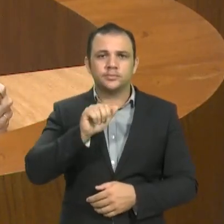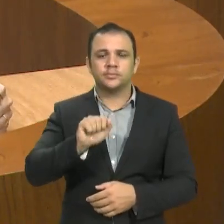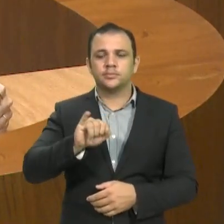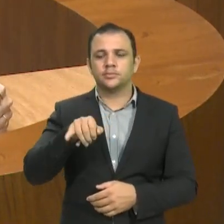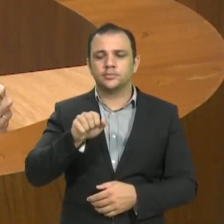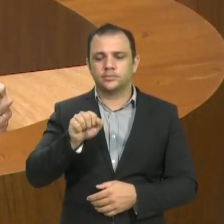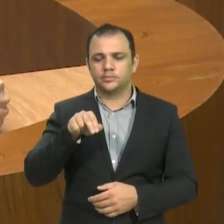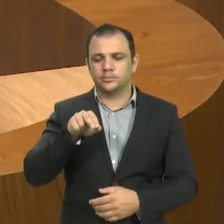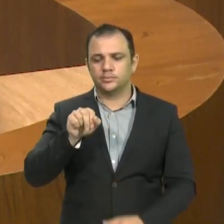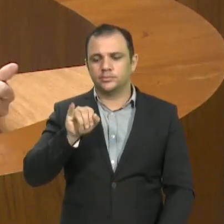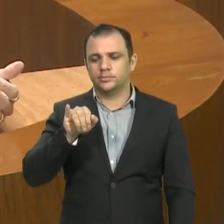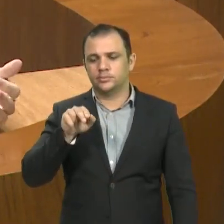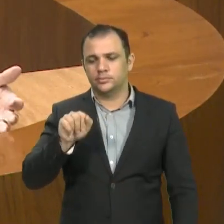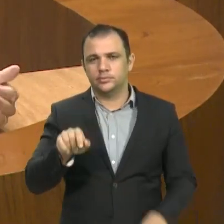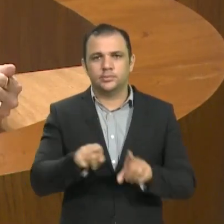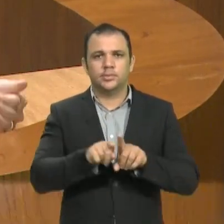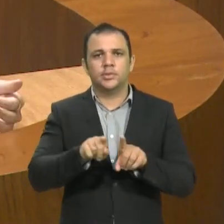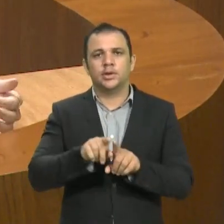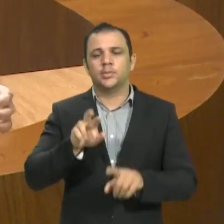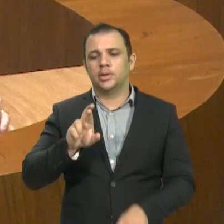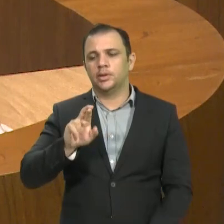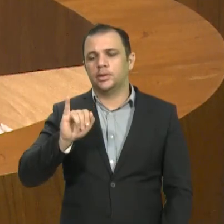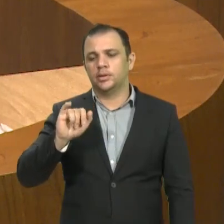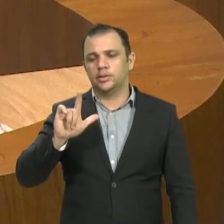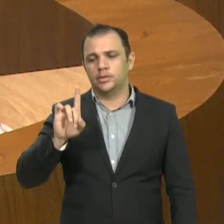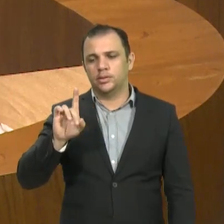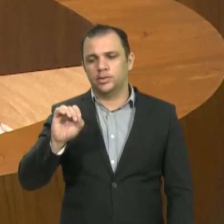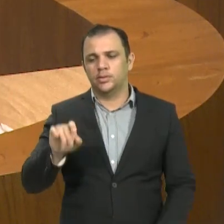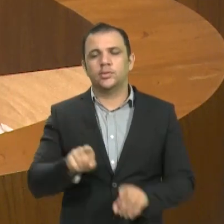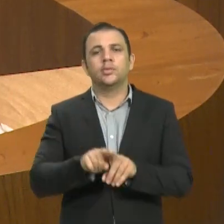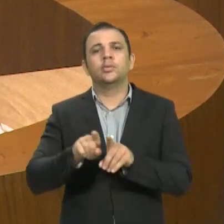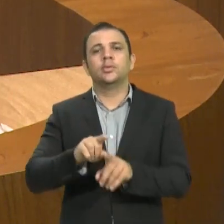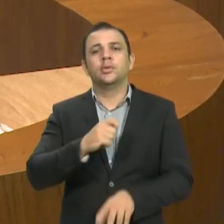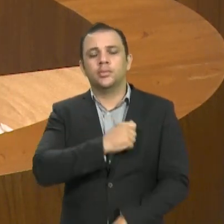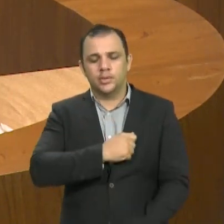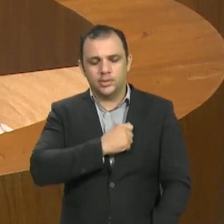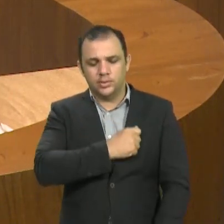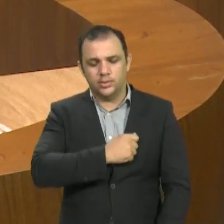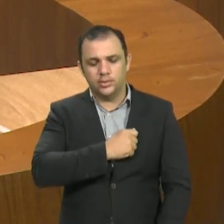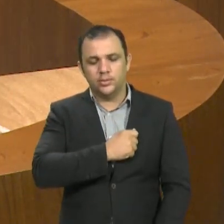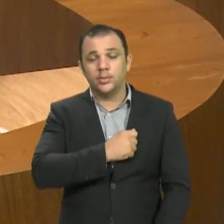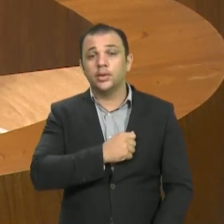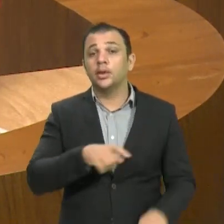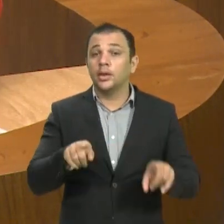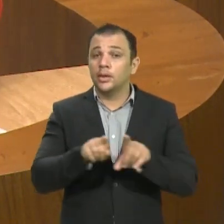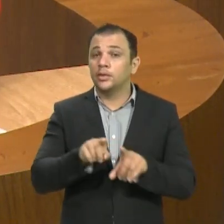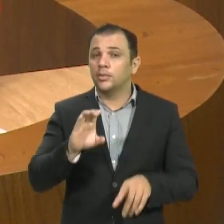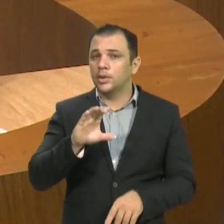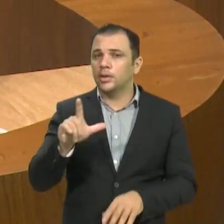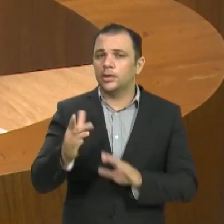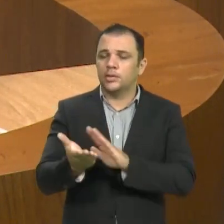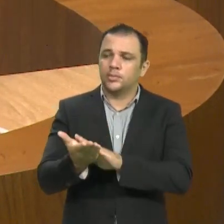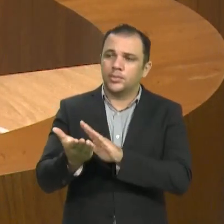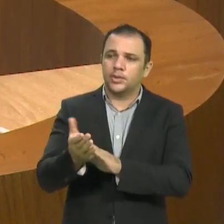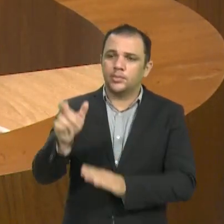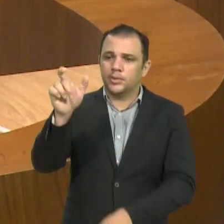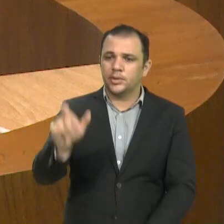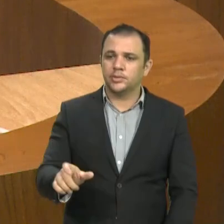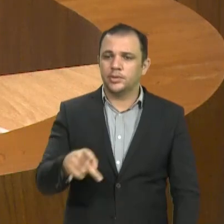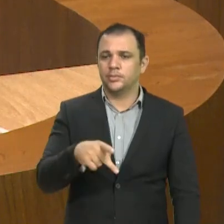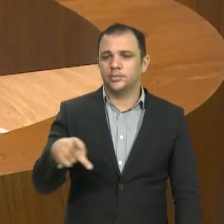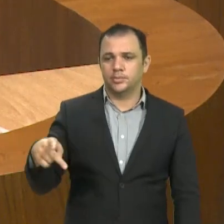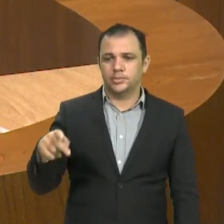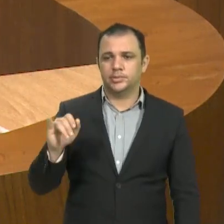Antônio Pereira, e também, lógico, a nossa presidente Iracema, por ter